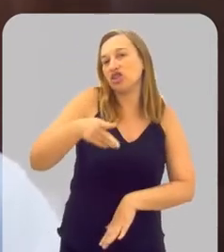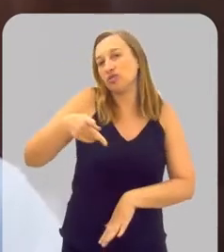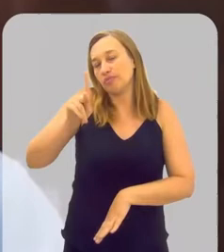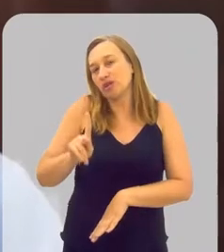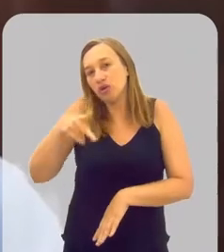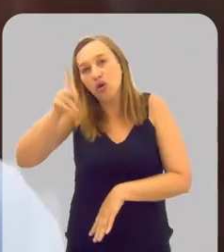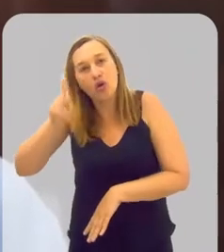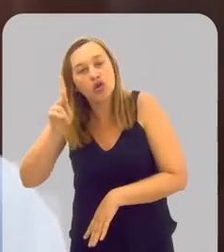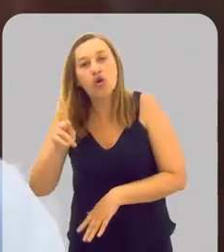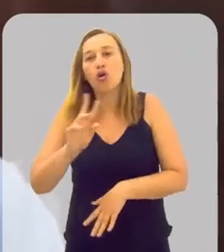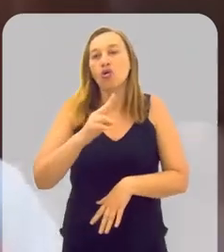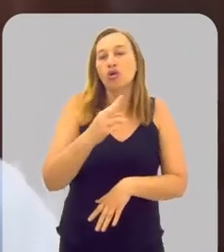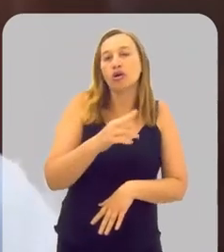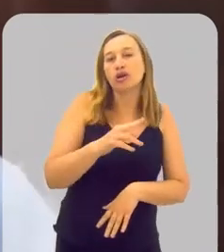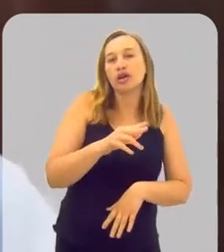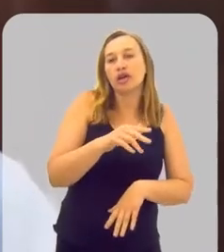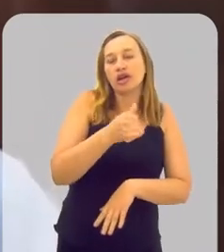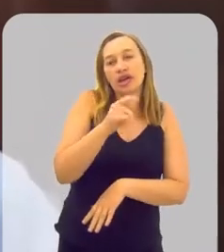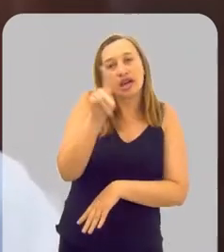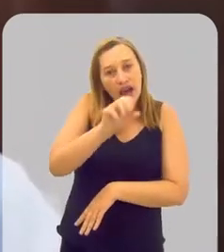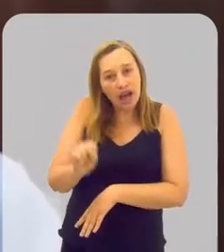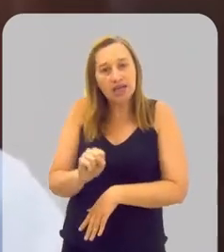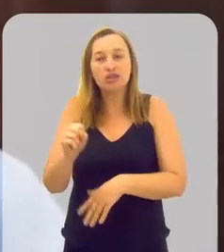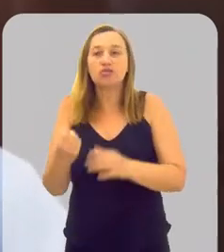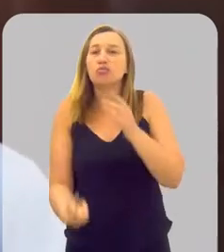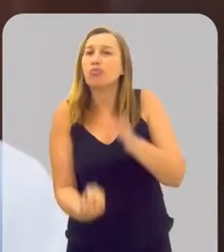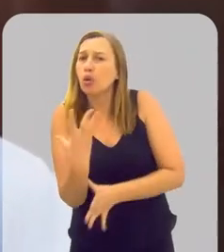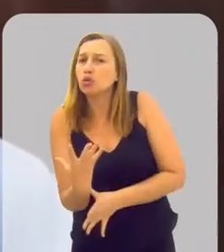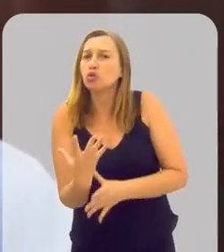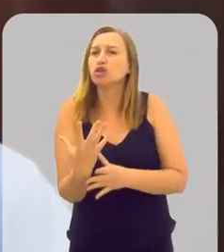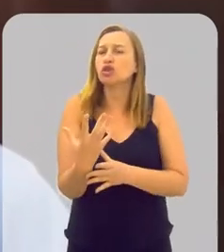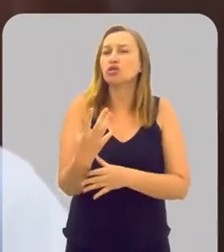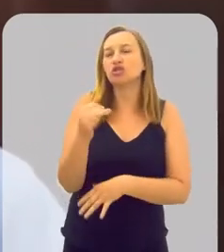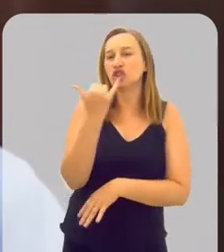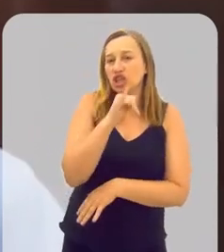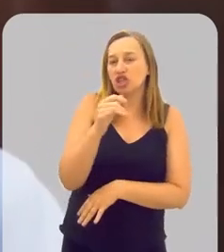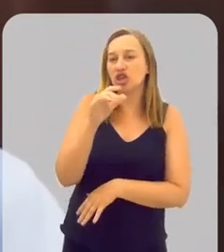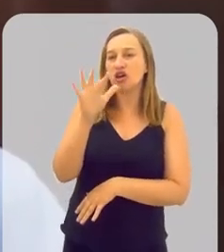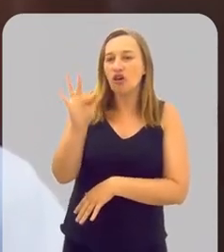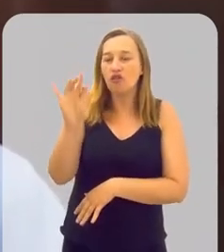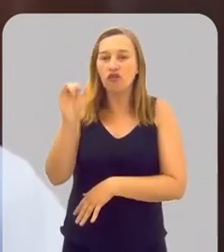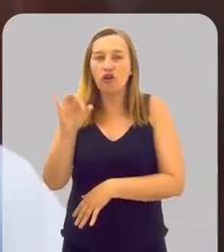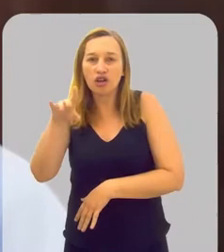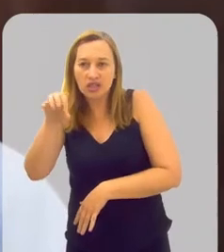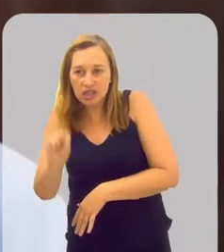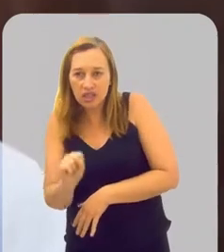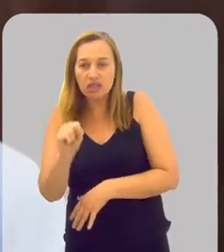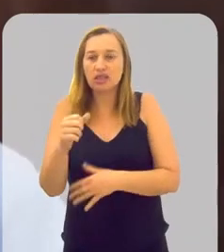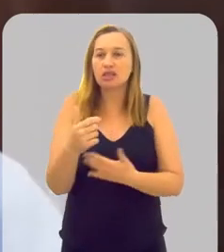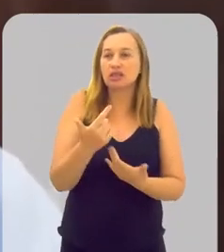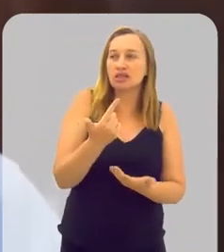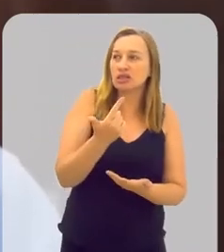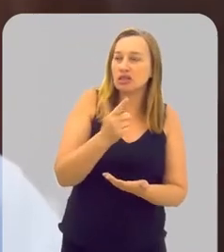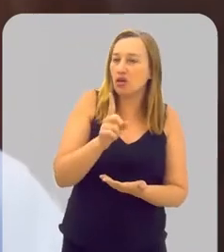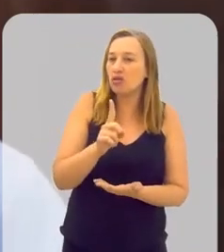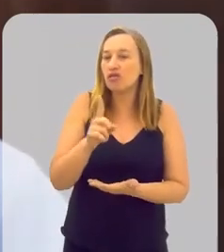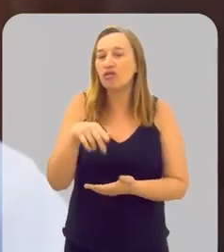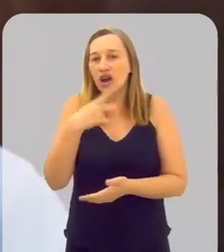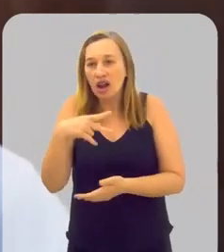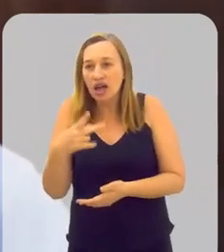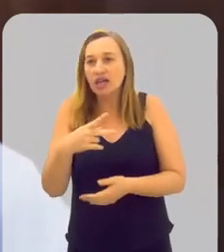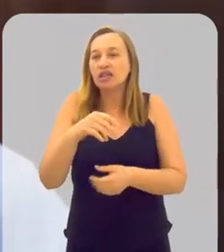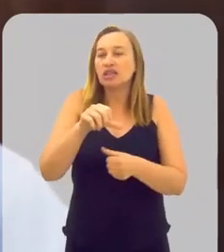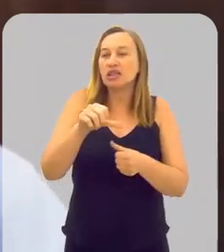de petróleo e gás, ou, qualquer produção de energia fóssil, sem falar de transição energética, sem falar de